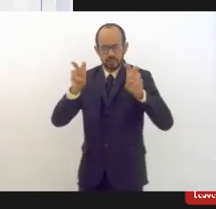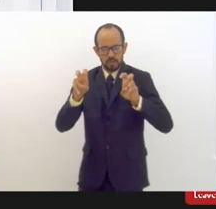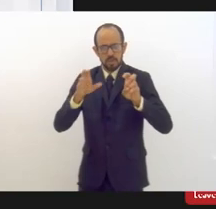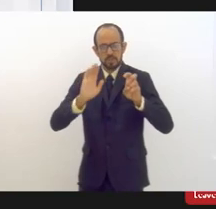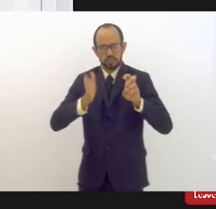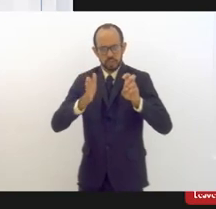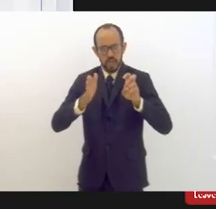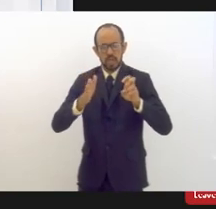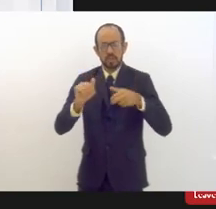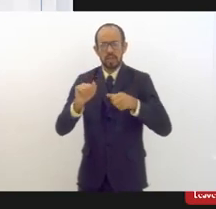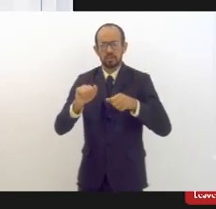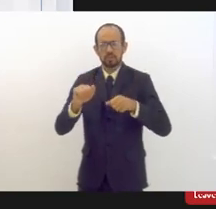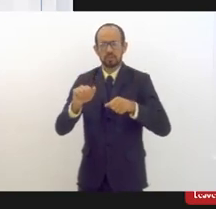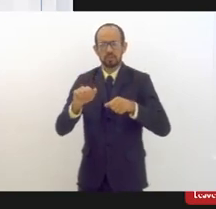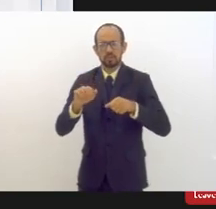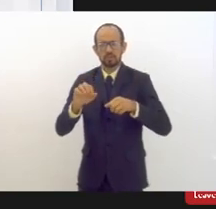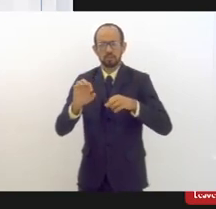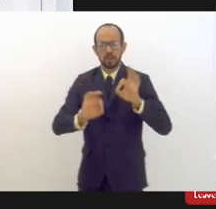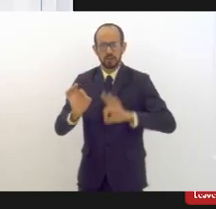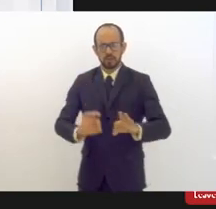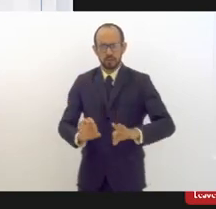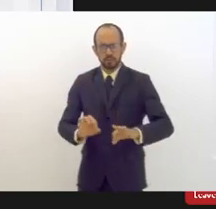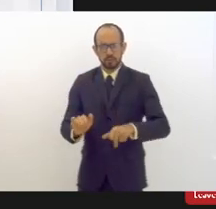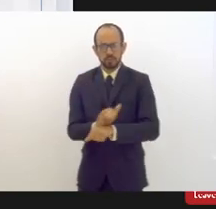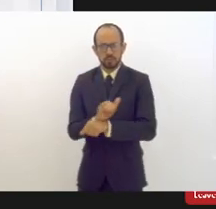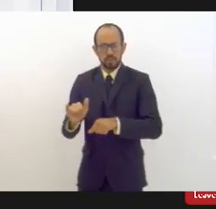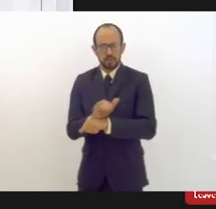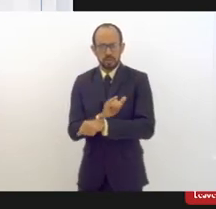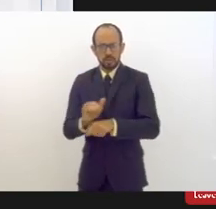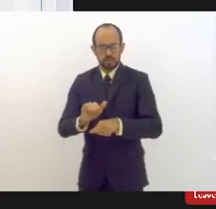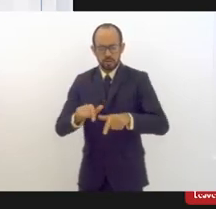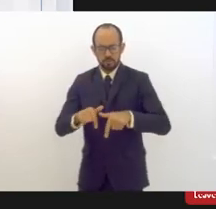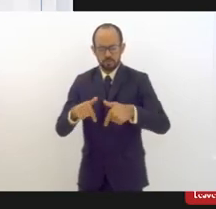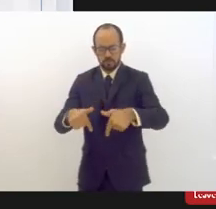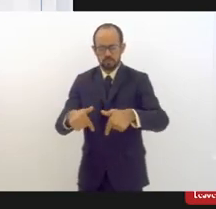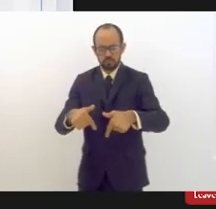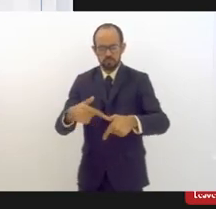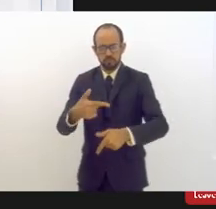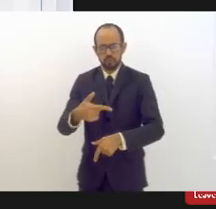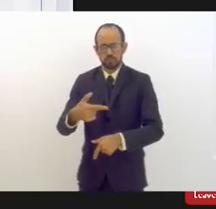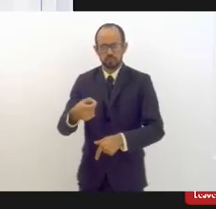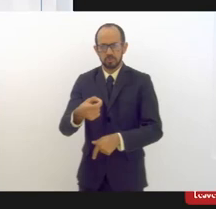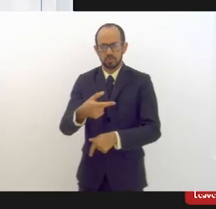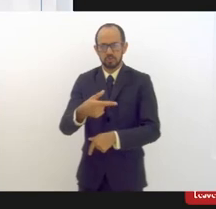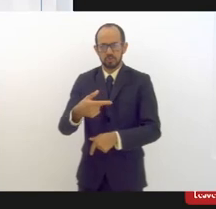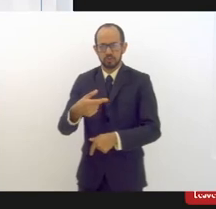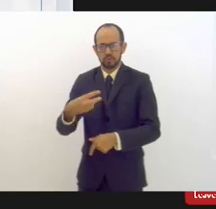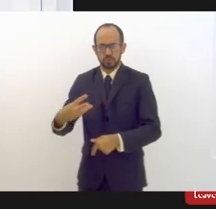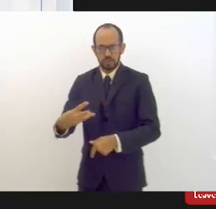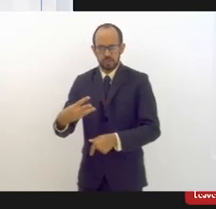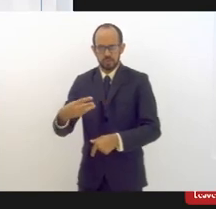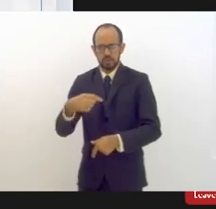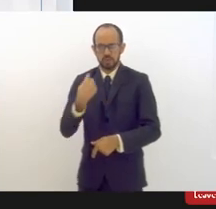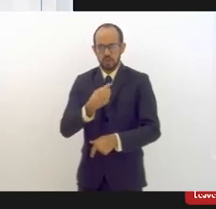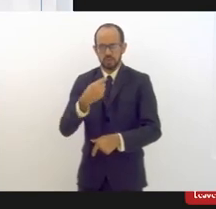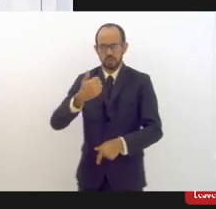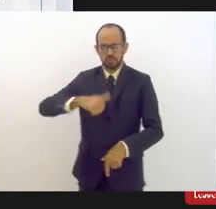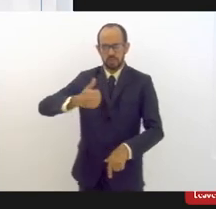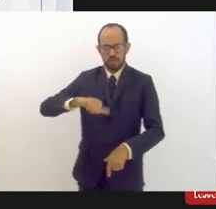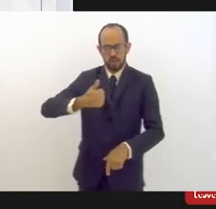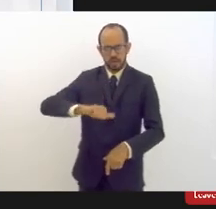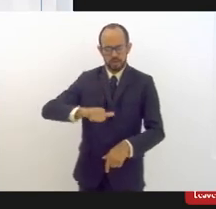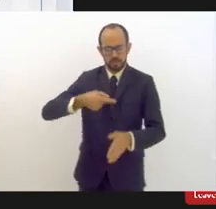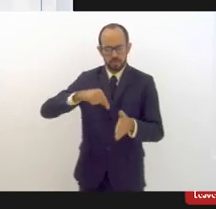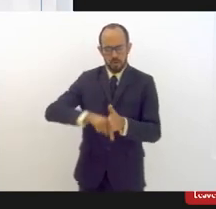do nosso planejamento estratégico para os enfrentamentos aí de 2023, porque a gente tem uma análise mais aprofundada